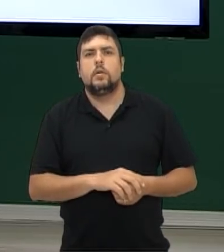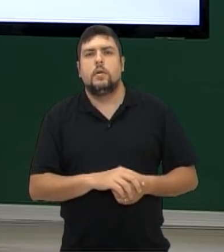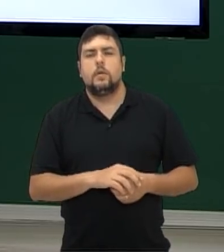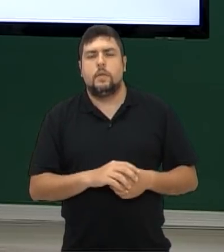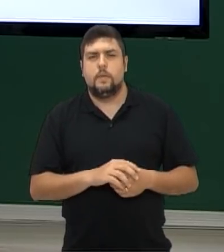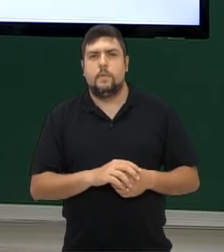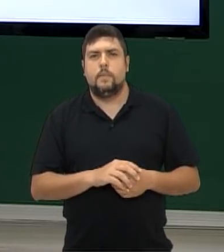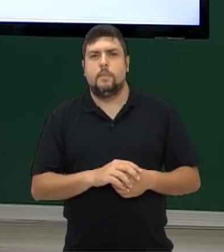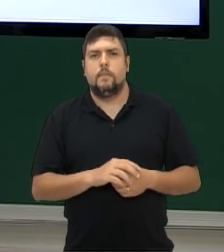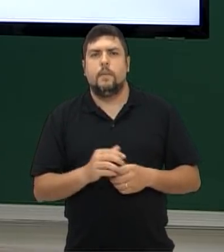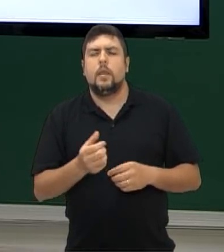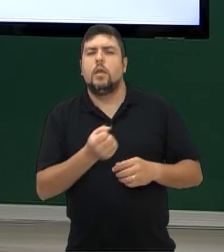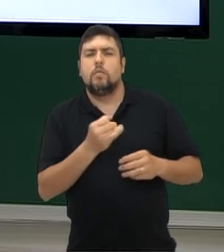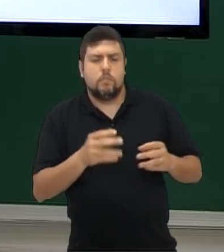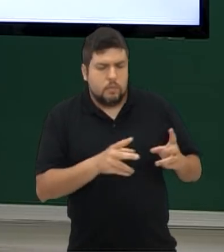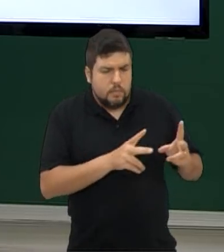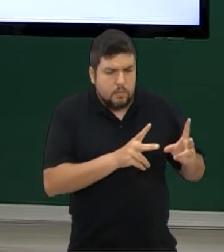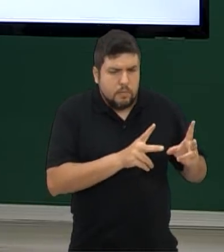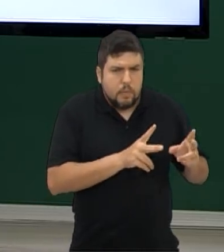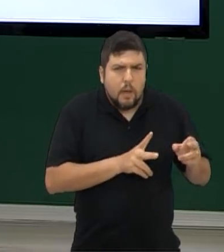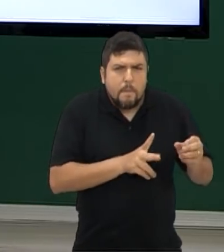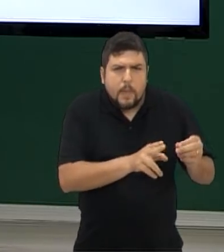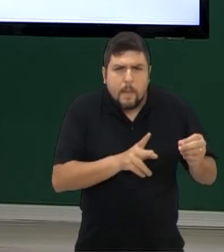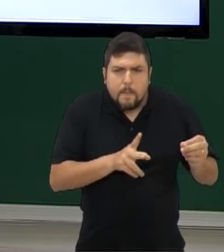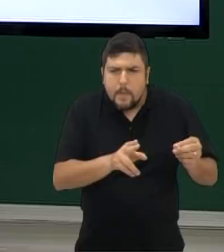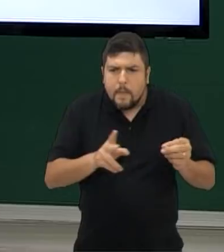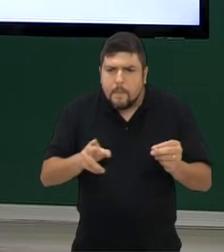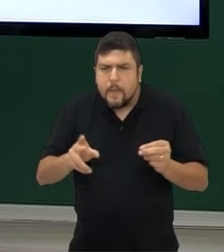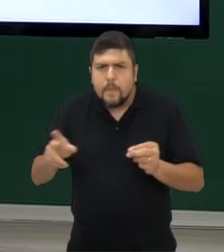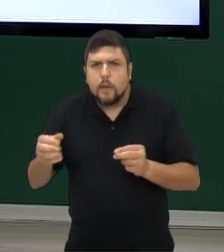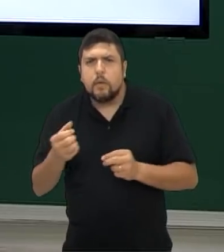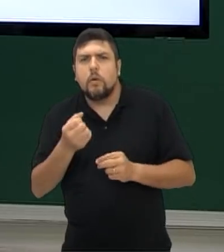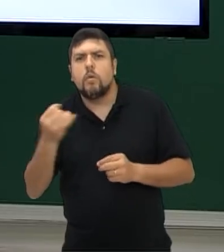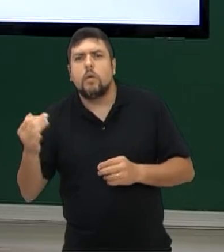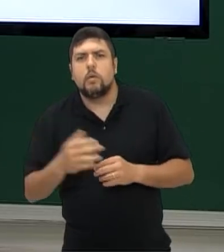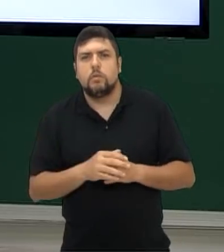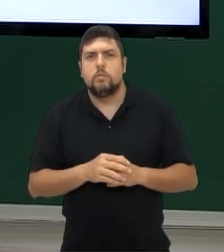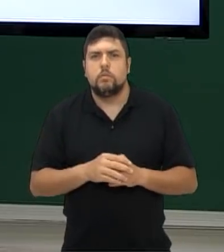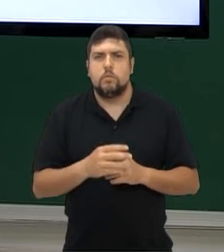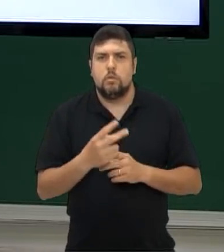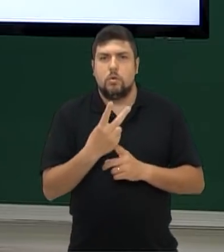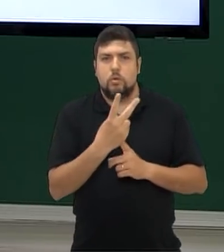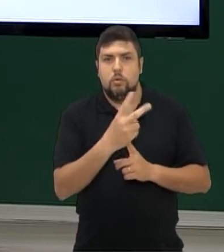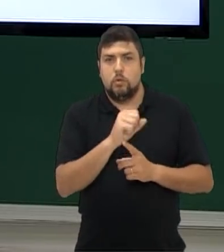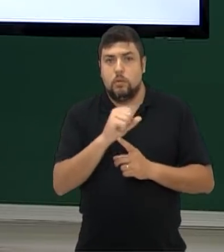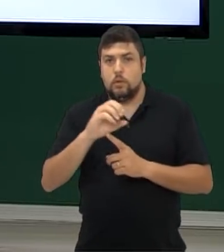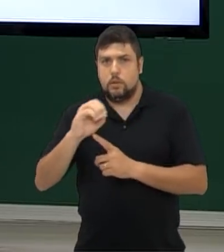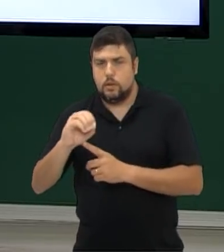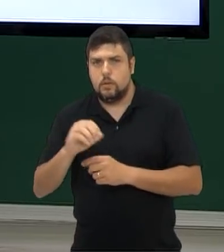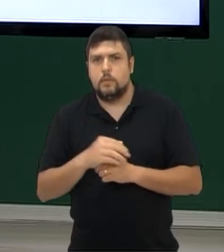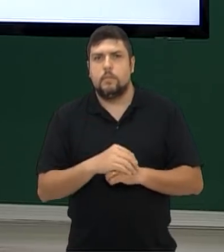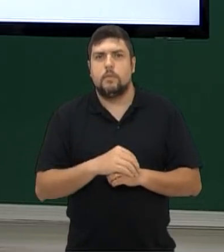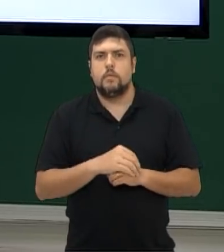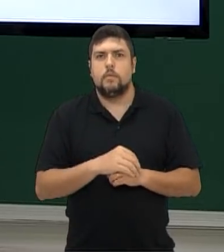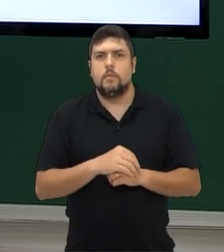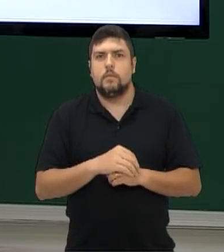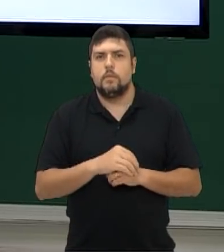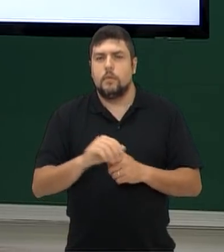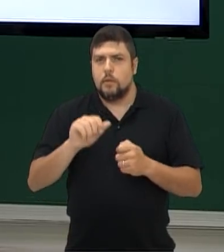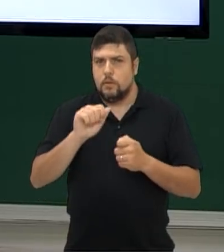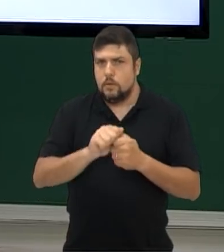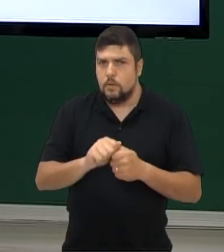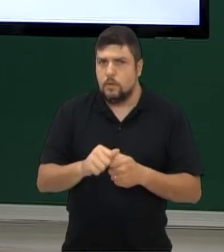Quantos lacinhos Cristina fará? Ela fará 280 laços? Ela fará